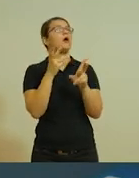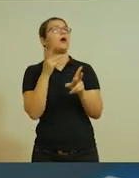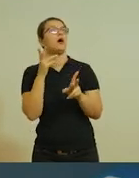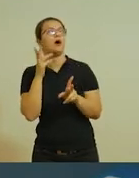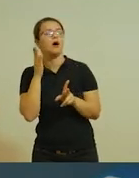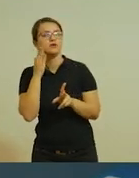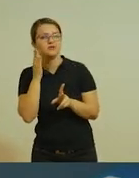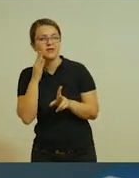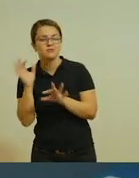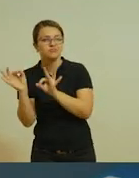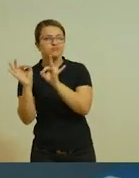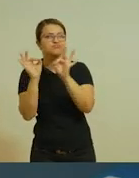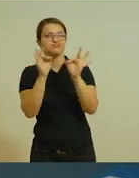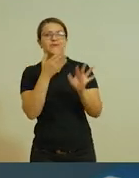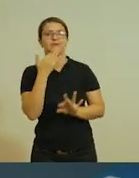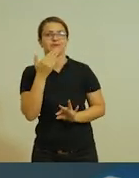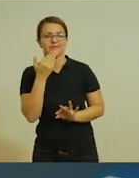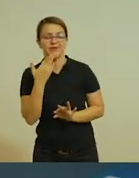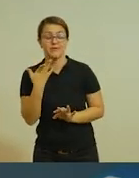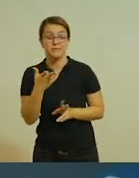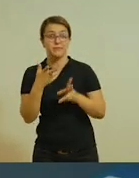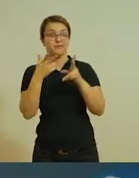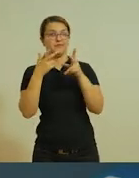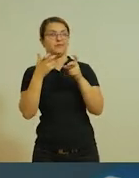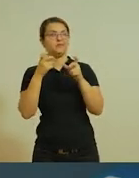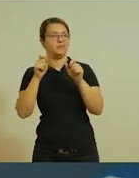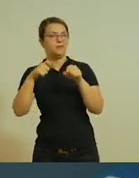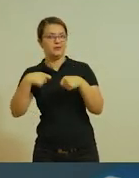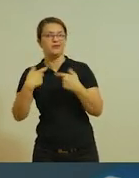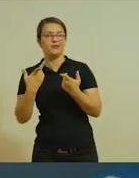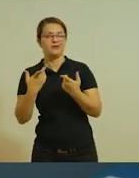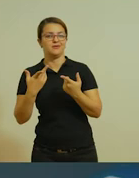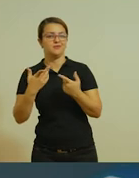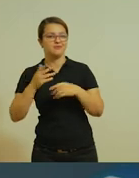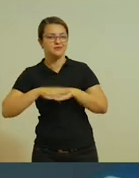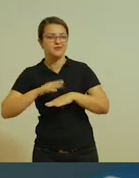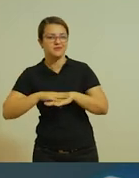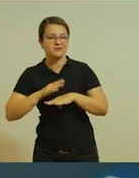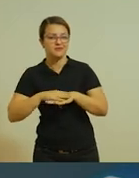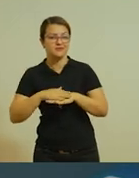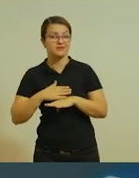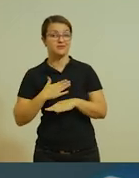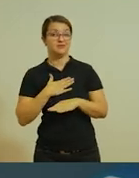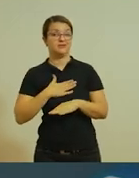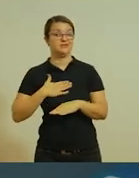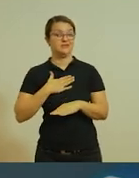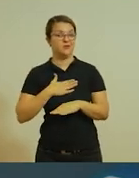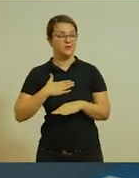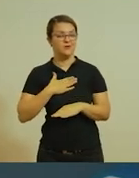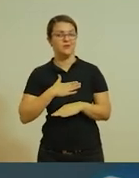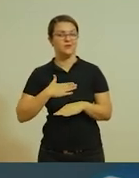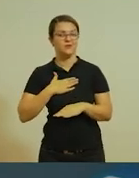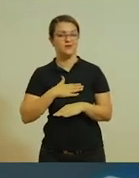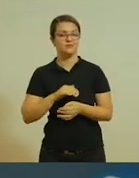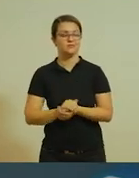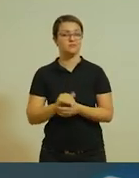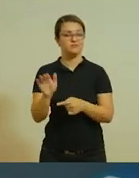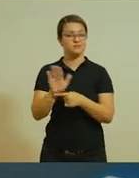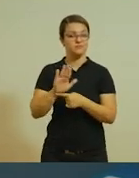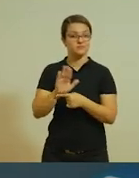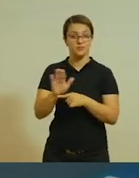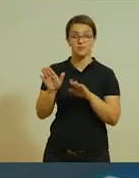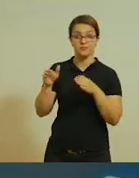sensação de que ela pode, de que ela consegue fazer alguma coisa. Então ela se agrada dessa repetição. E é um